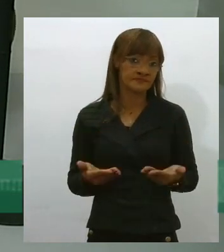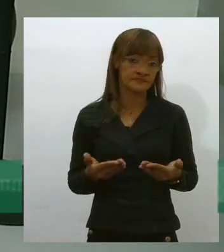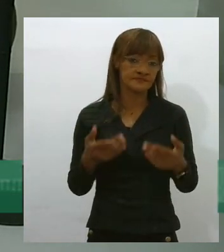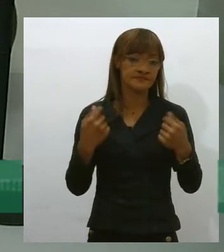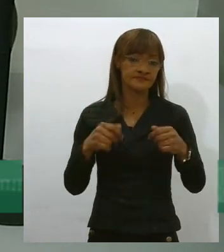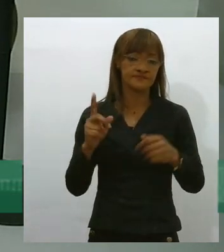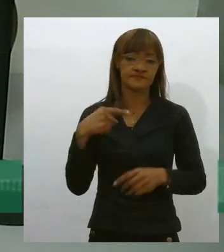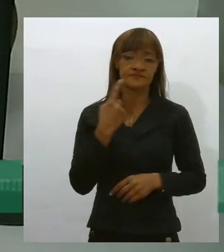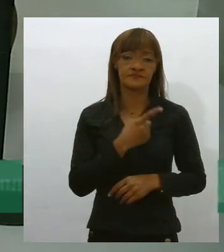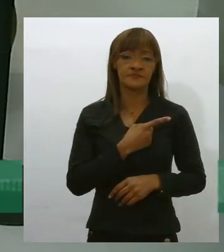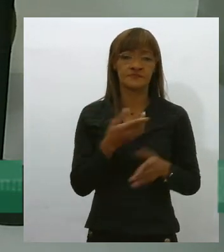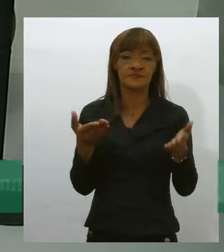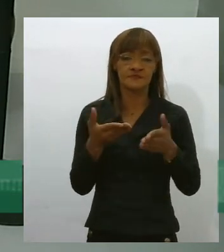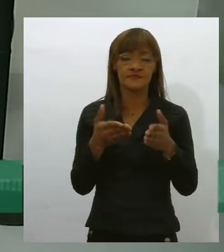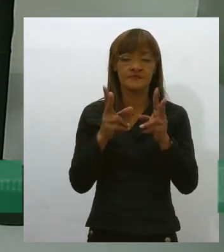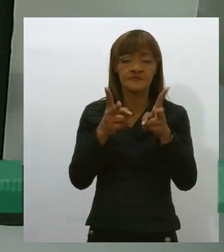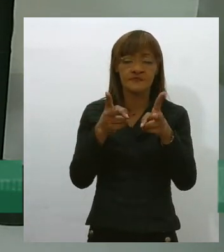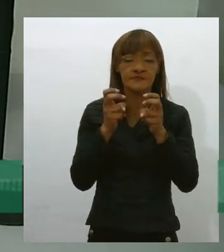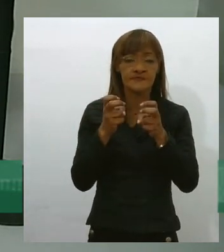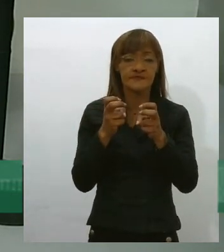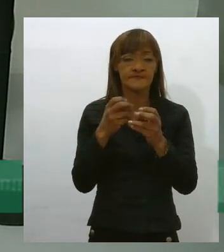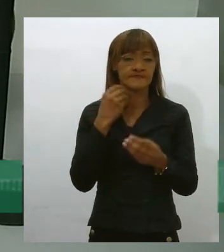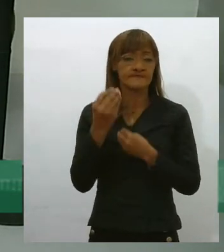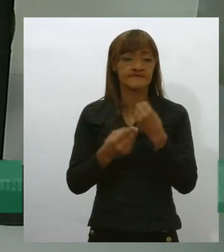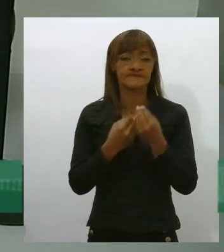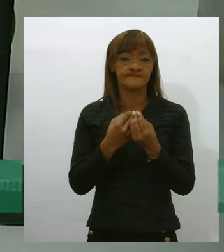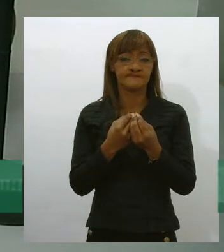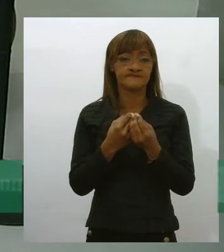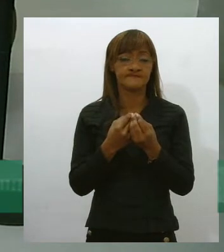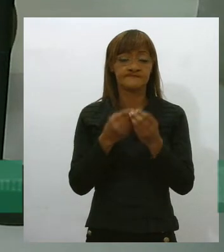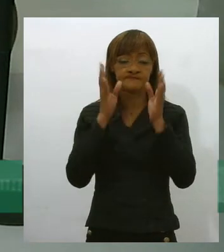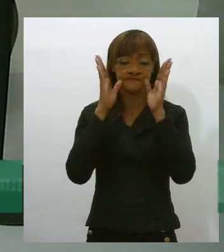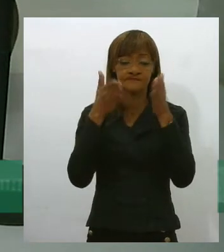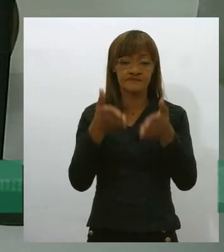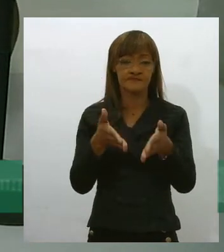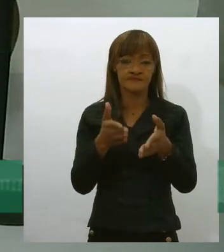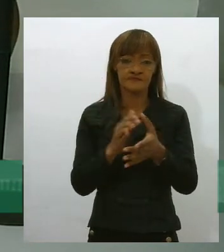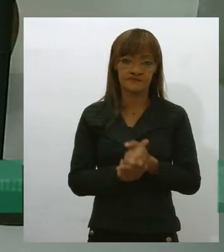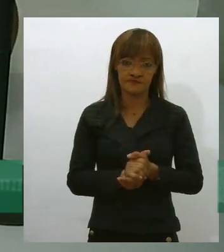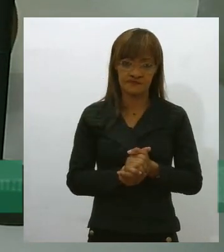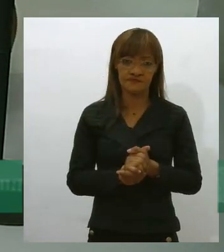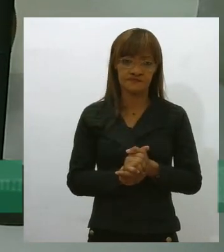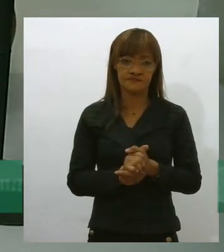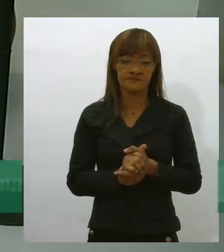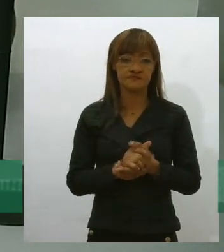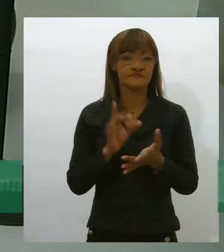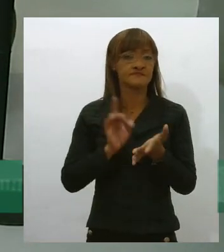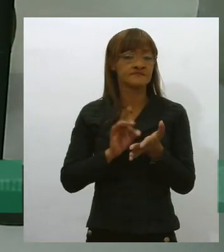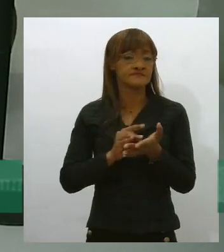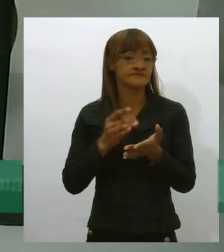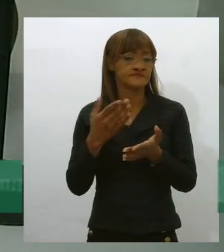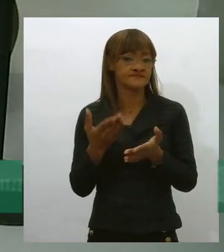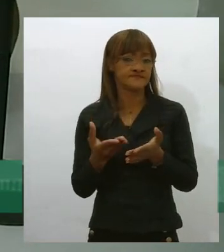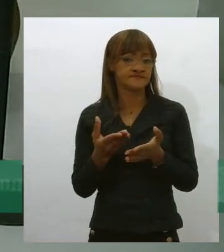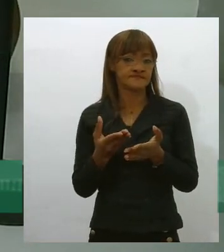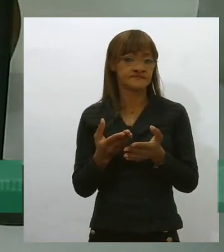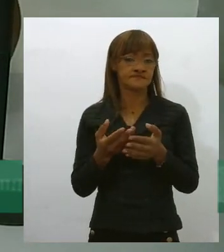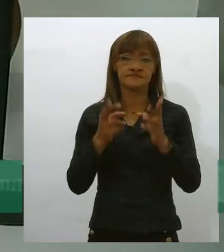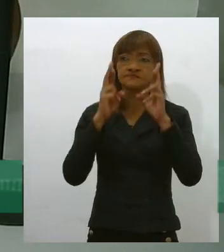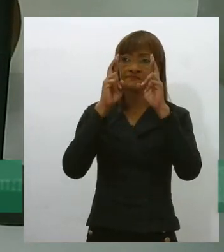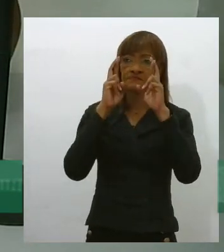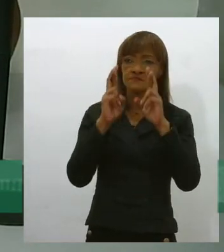temos um olhar de uma atualização dessa vez sob essa perspectiva o é uma atualização legal com respeitando os princípios